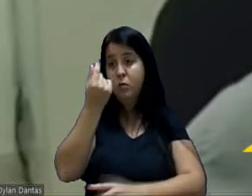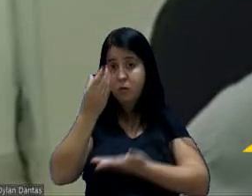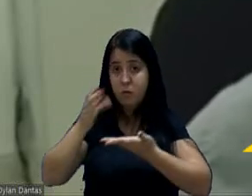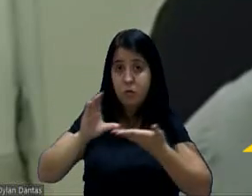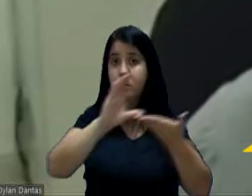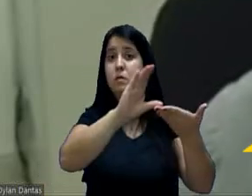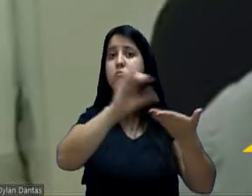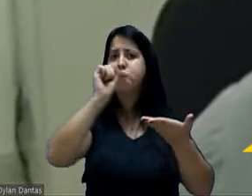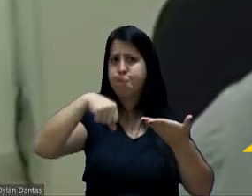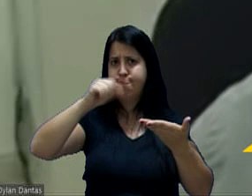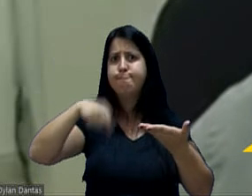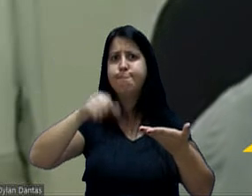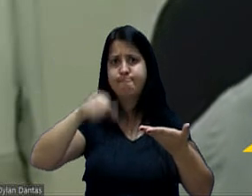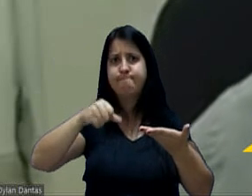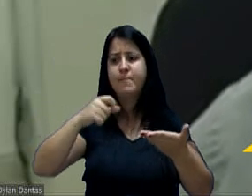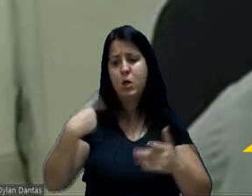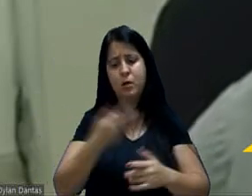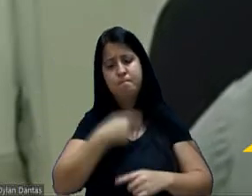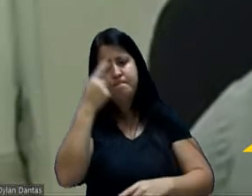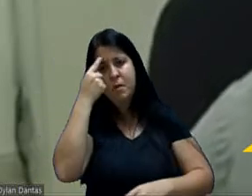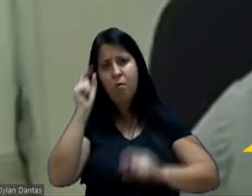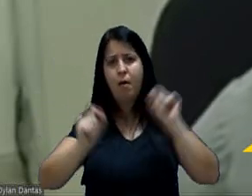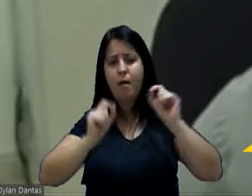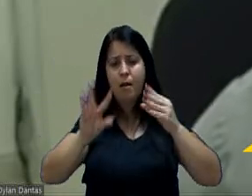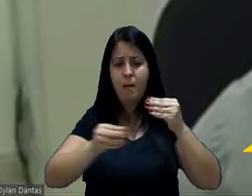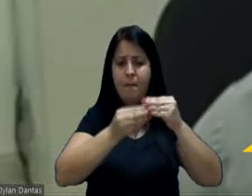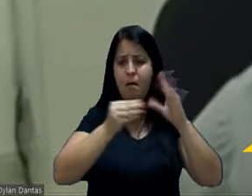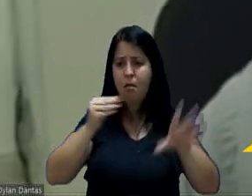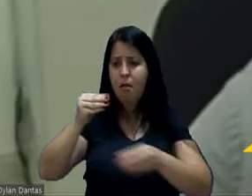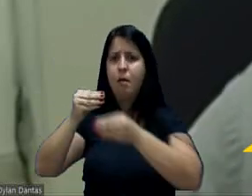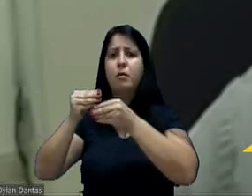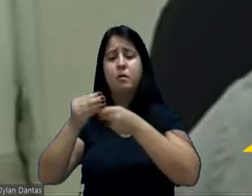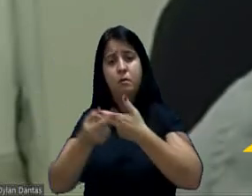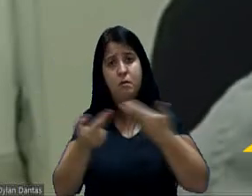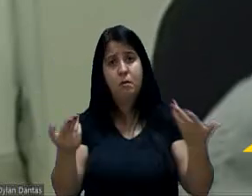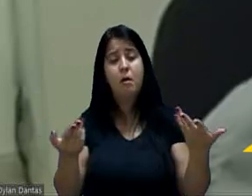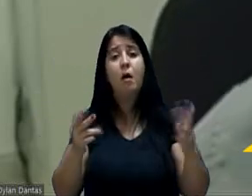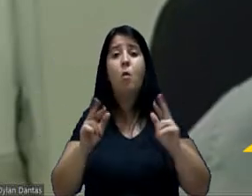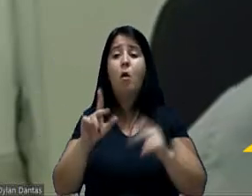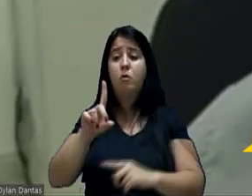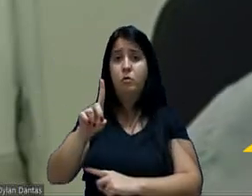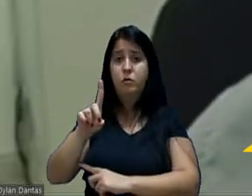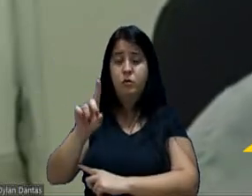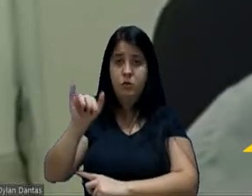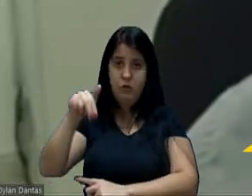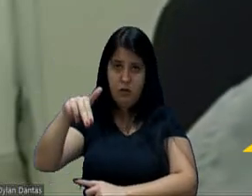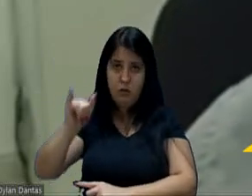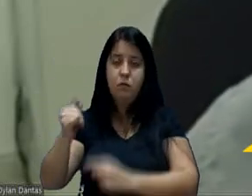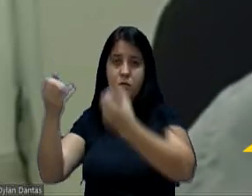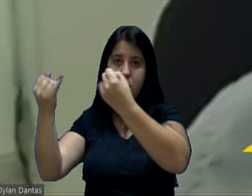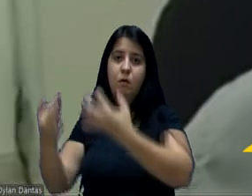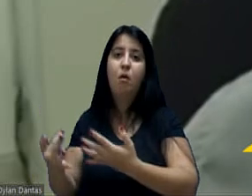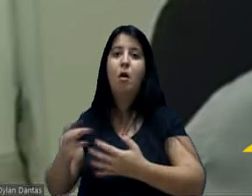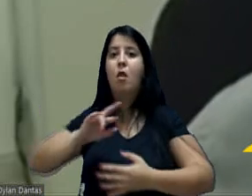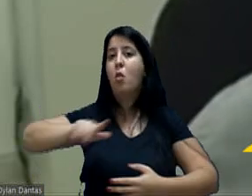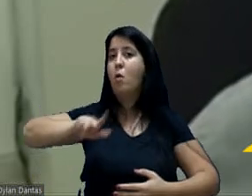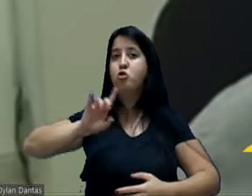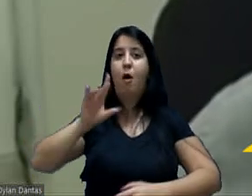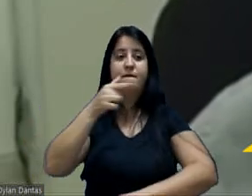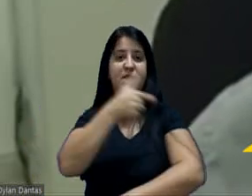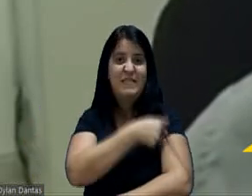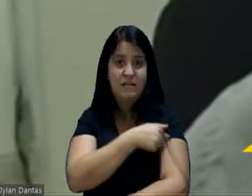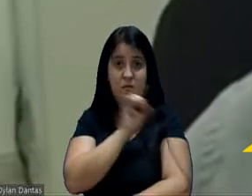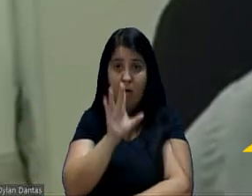nos compete a respeito das emendas impositivas para o Poder Executivo. E assim como o Dini disse, né, não é só vacina,